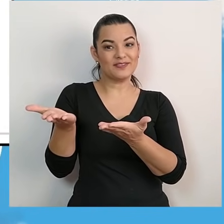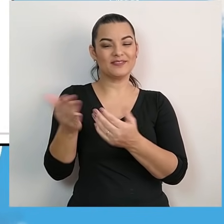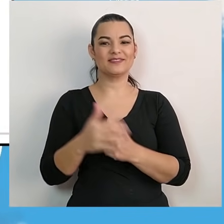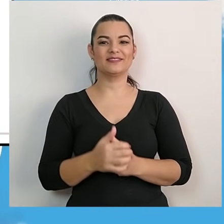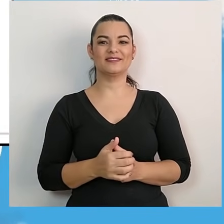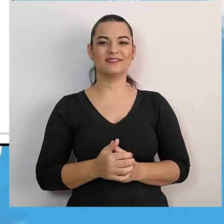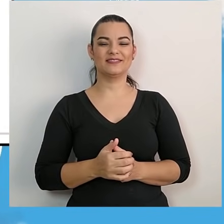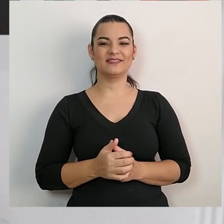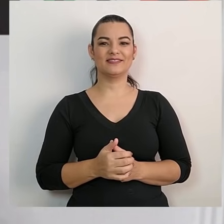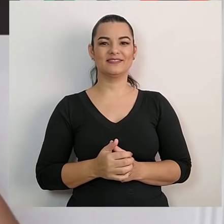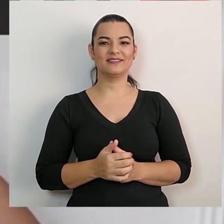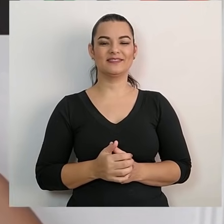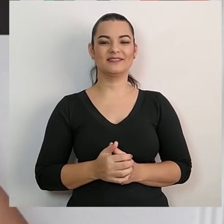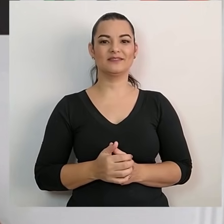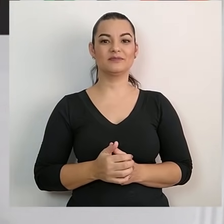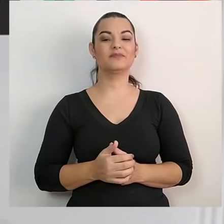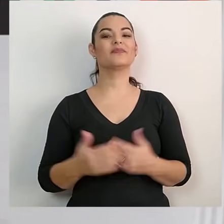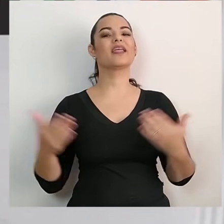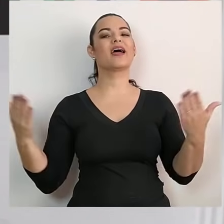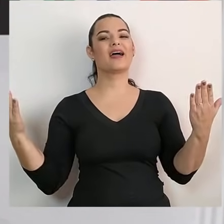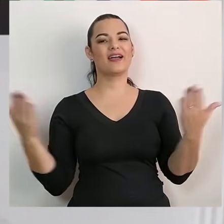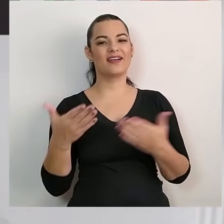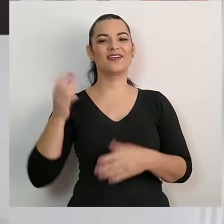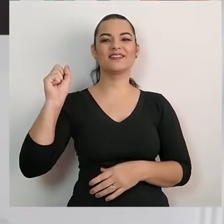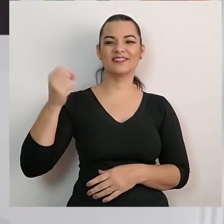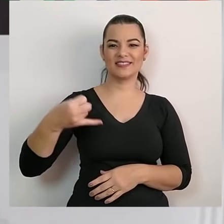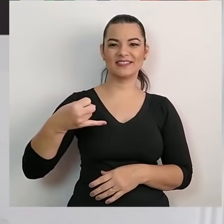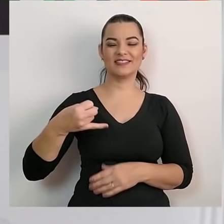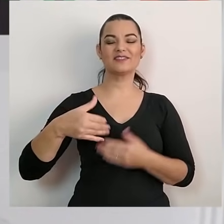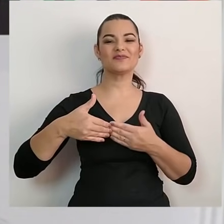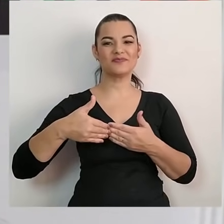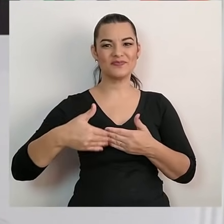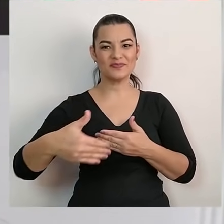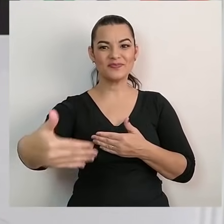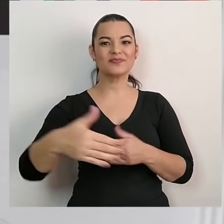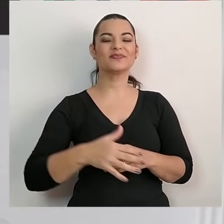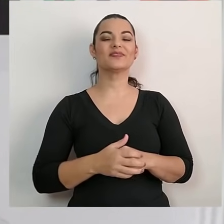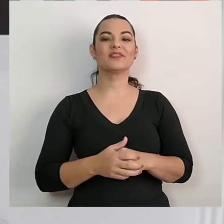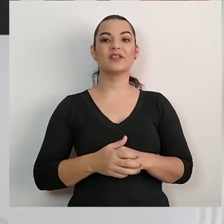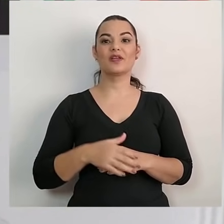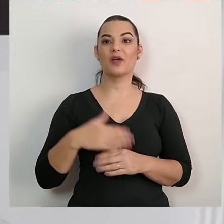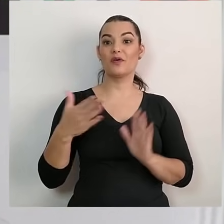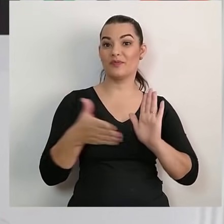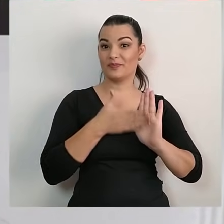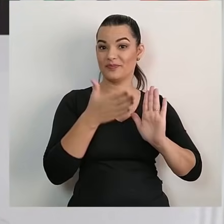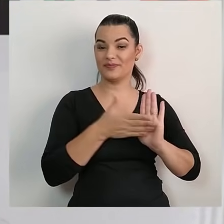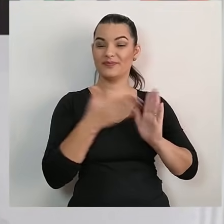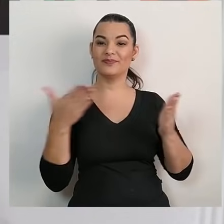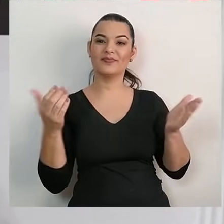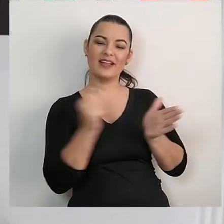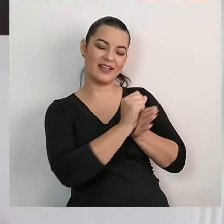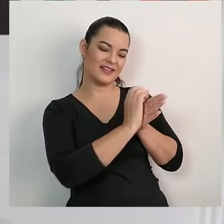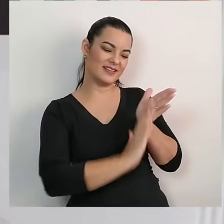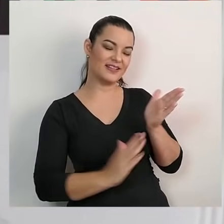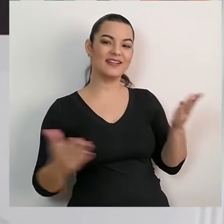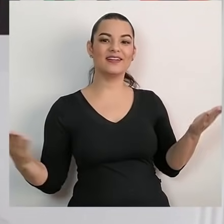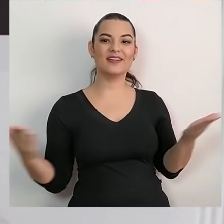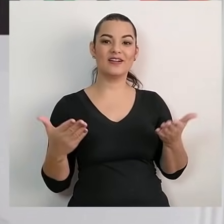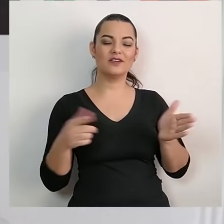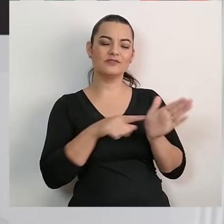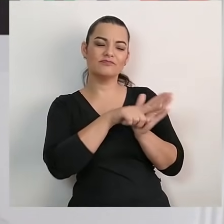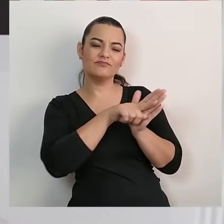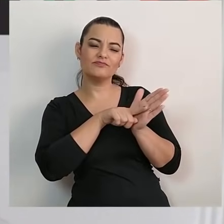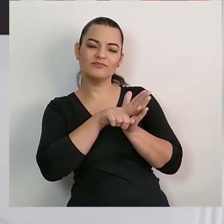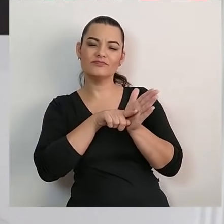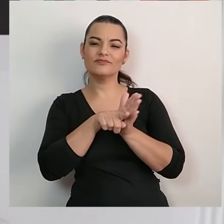gente já volta. Agora sim, podemos avançar com a proposta de hoje e